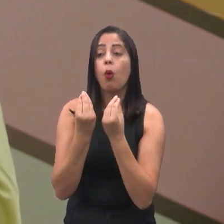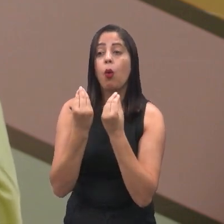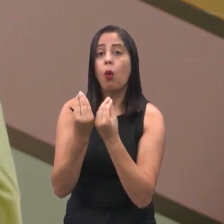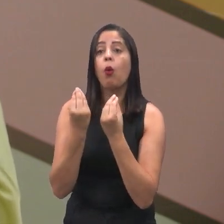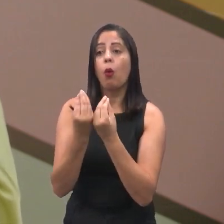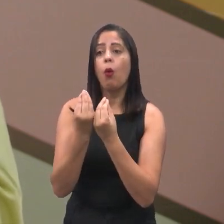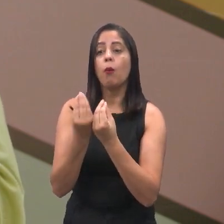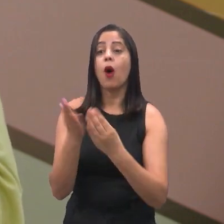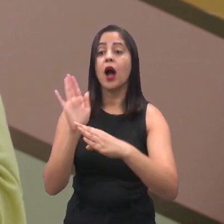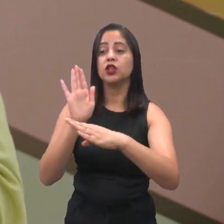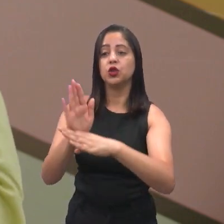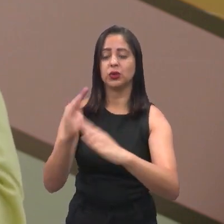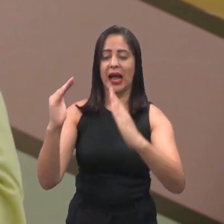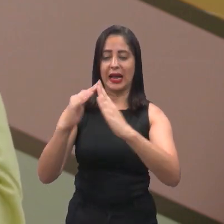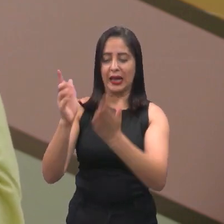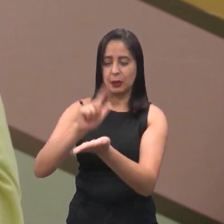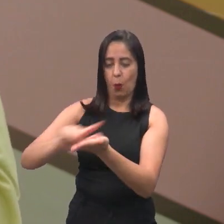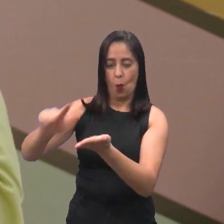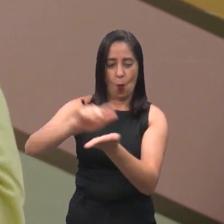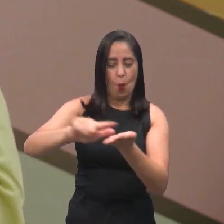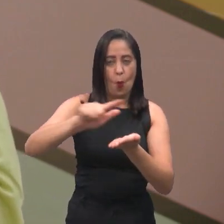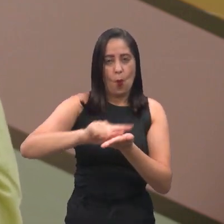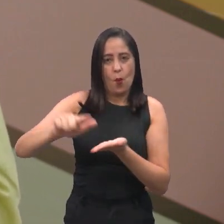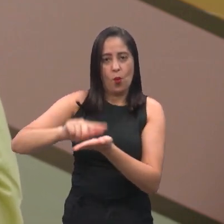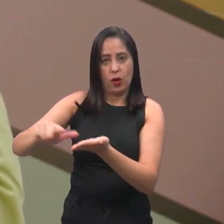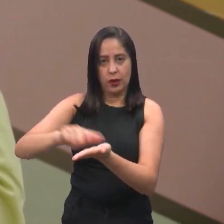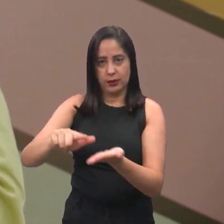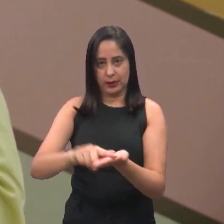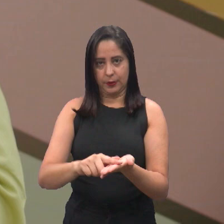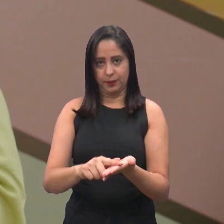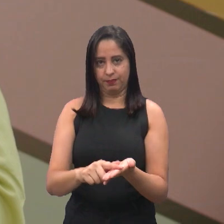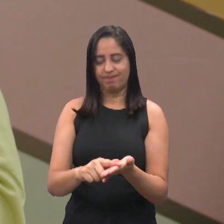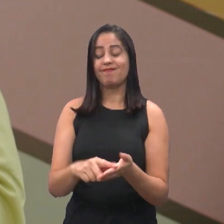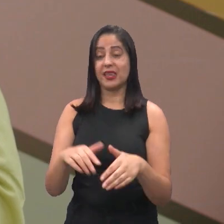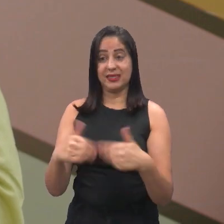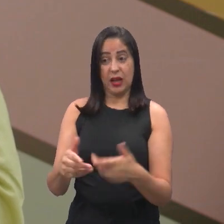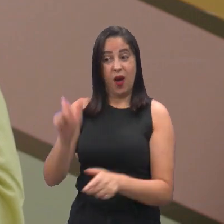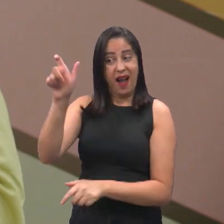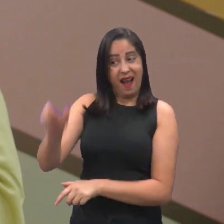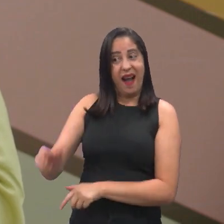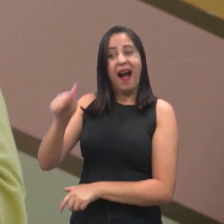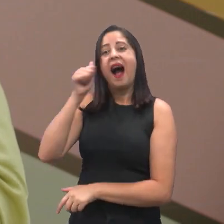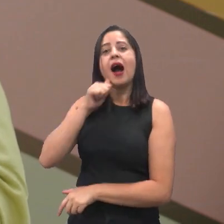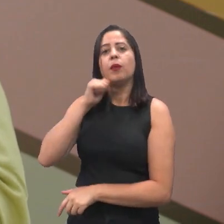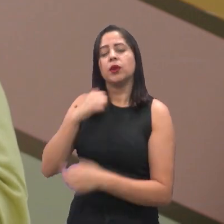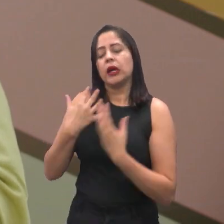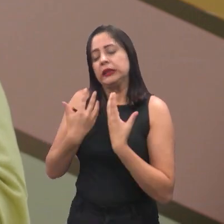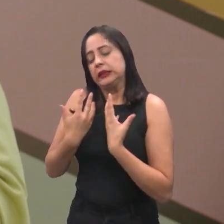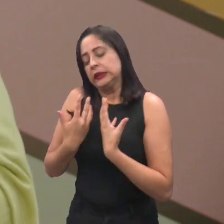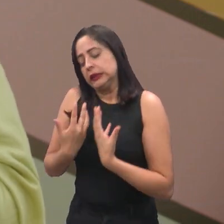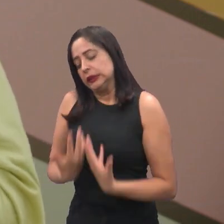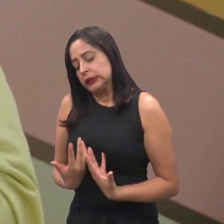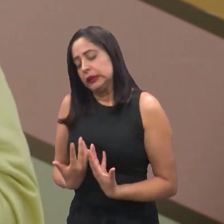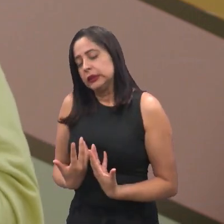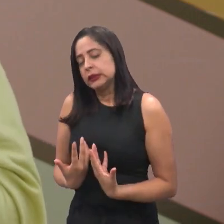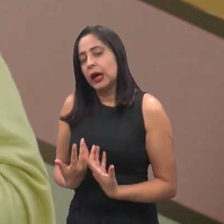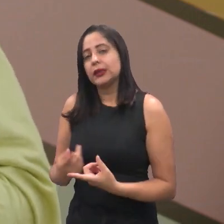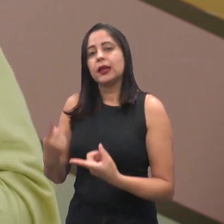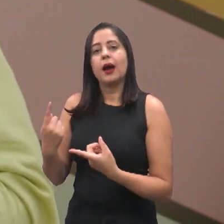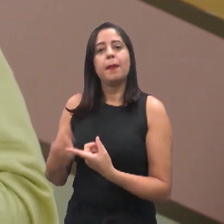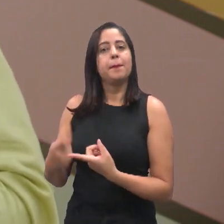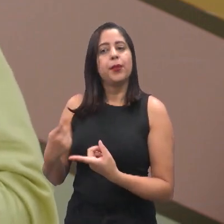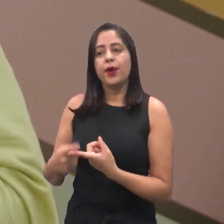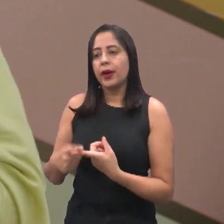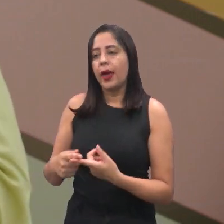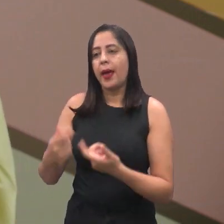dessa casa, né? Um dos fatores que esgota mentalmente a mulher é a gestão da vida, não só da